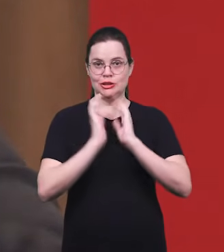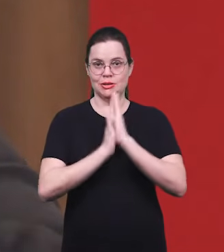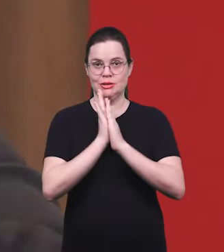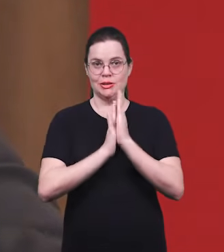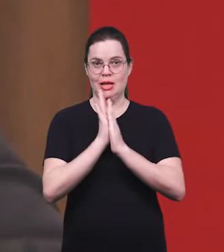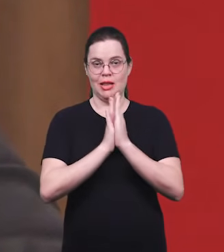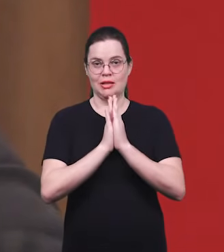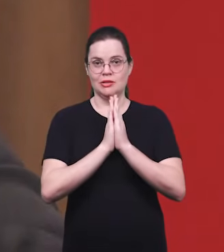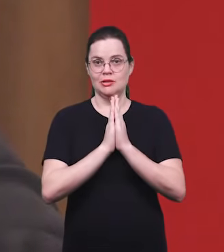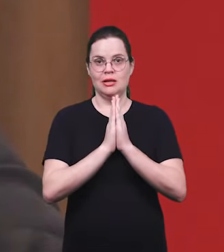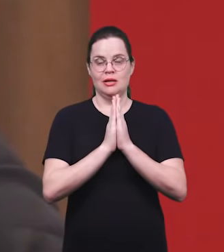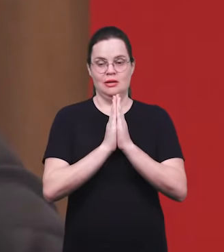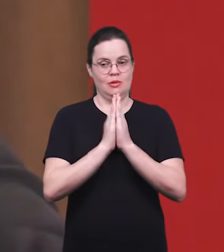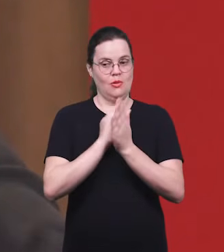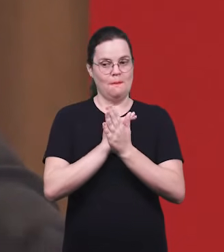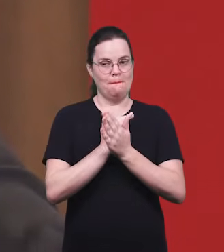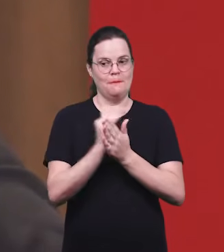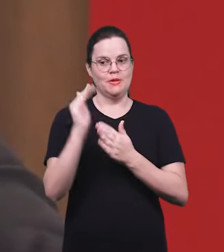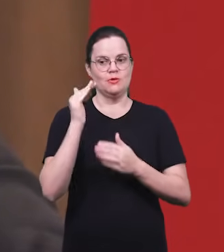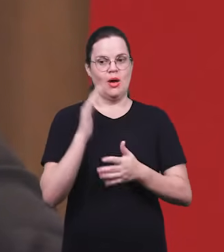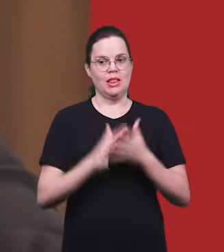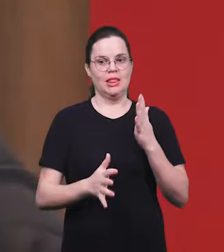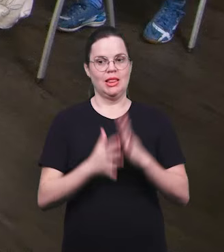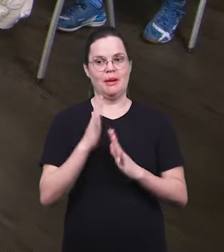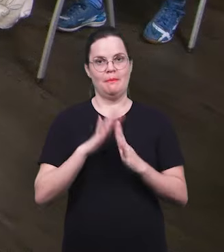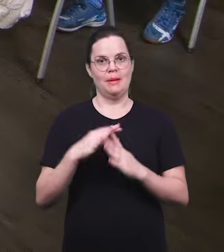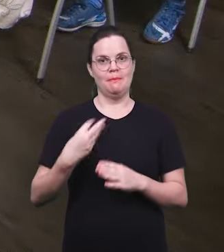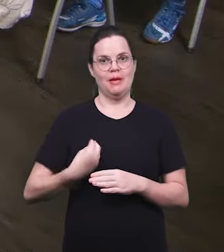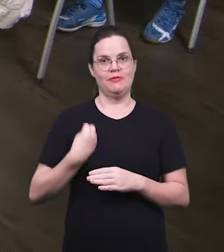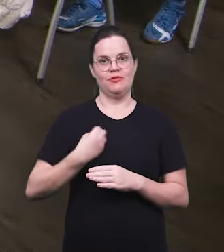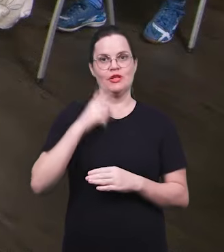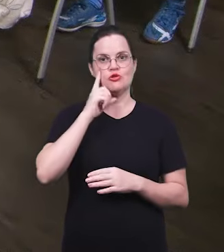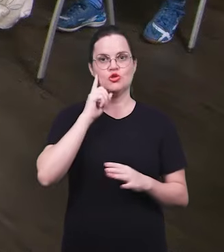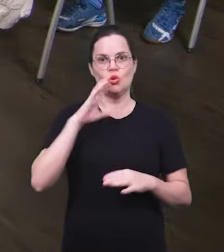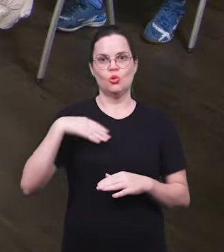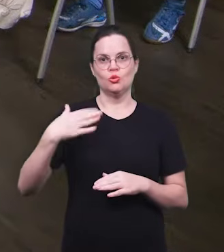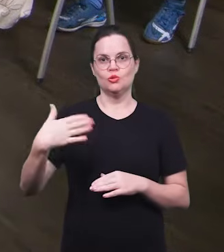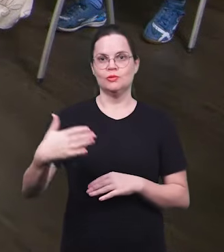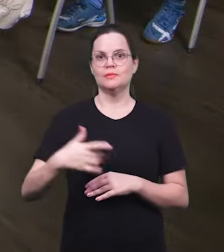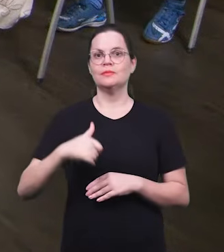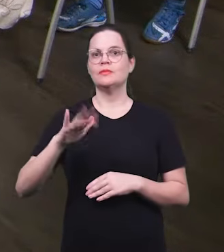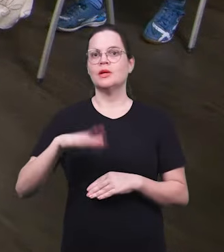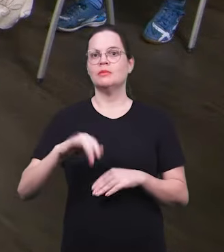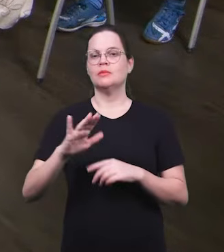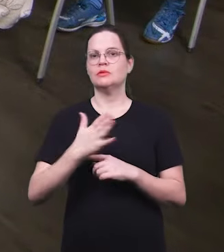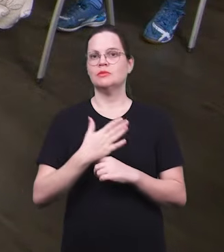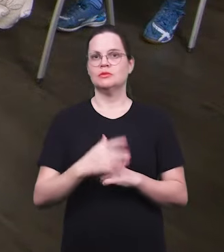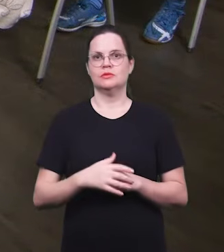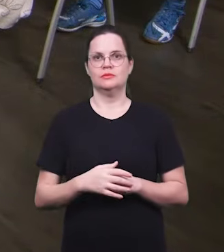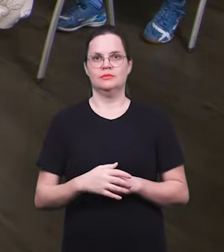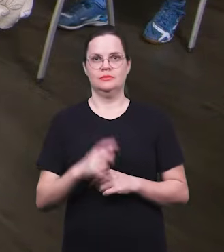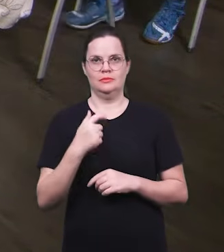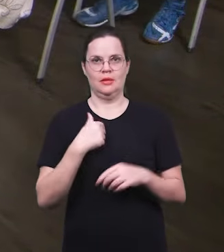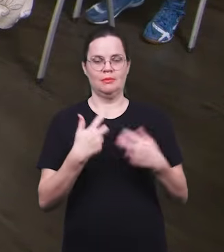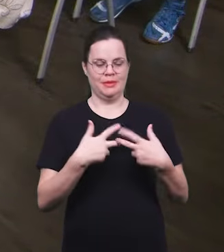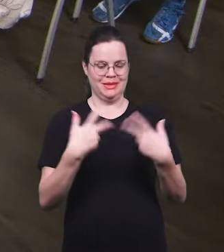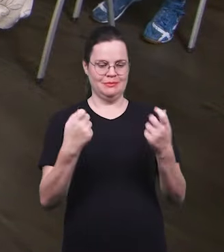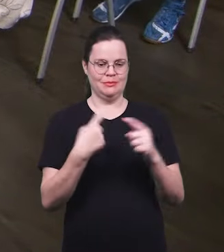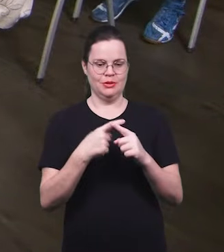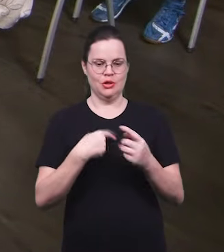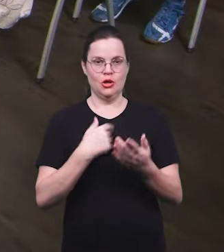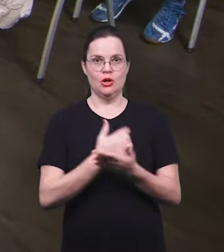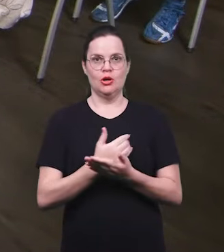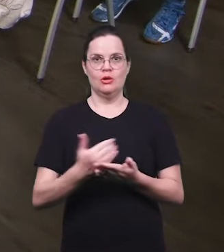ansiedade está atrapalhando a rotina? Quem pode me ajudar nisso? Perfeito. Eu percebo porque eu